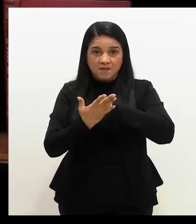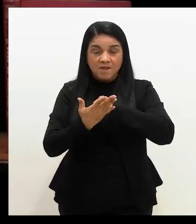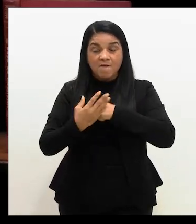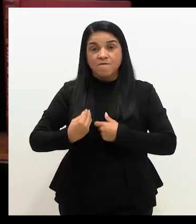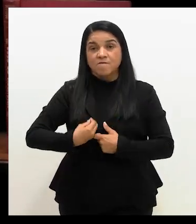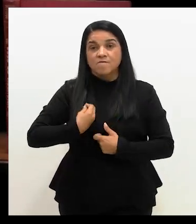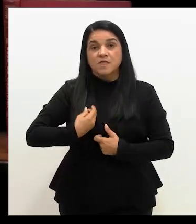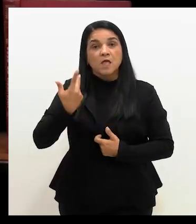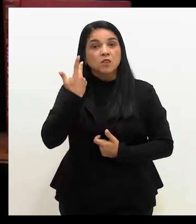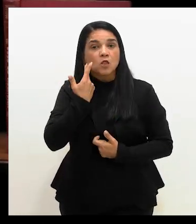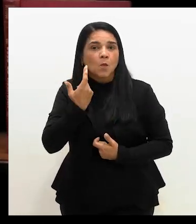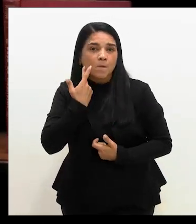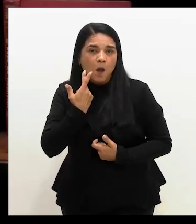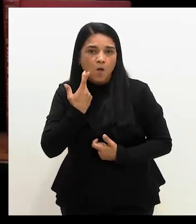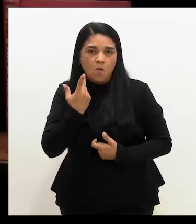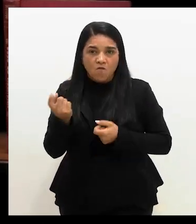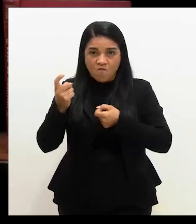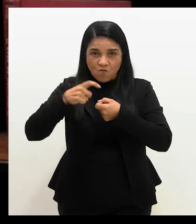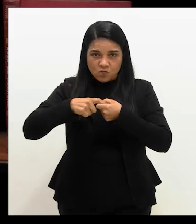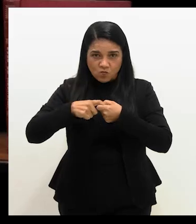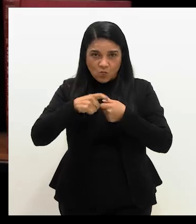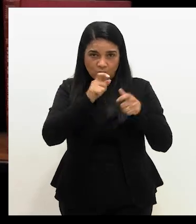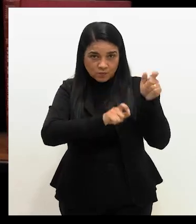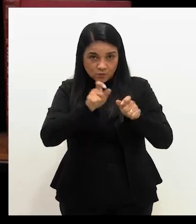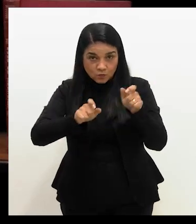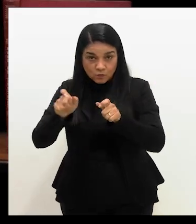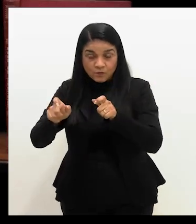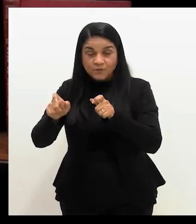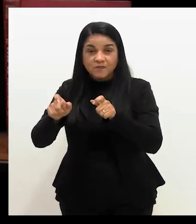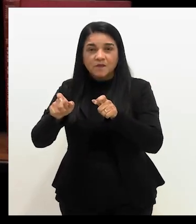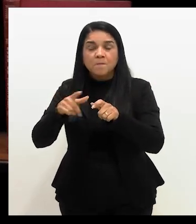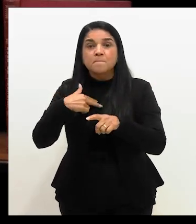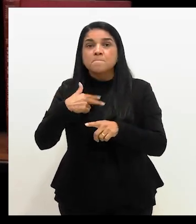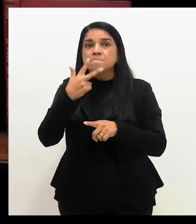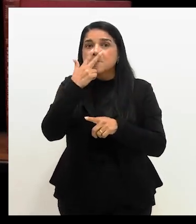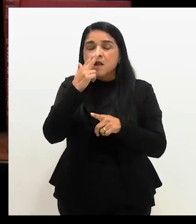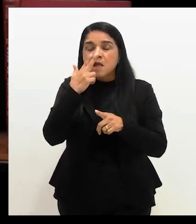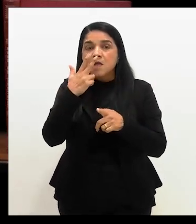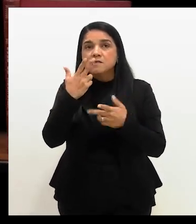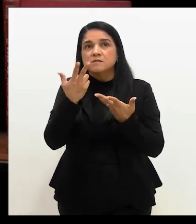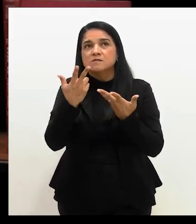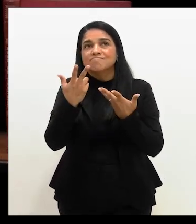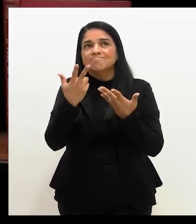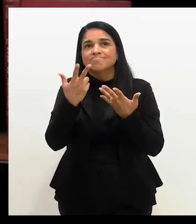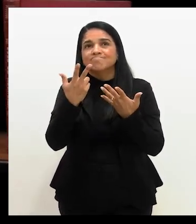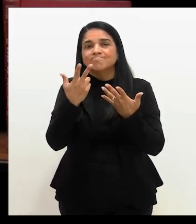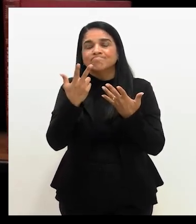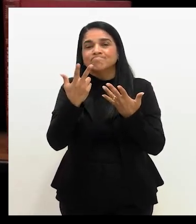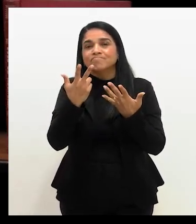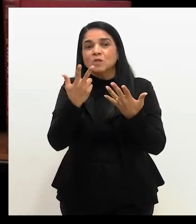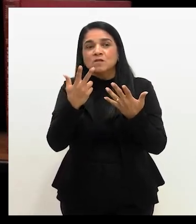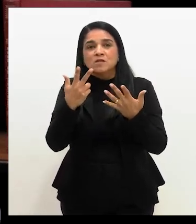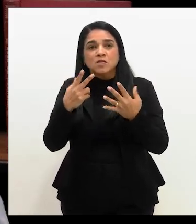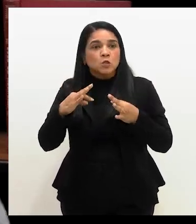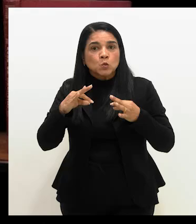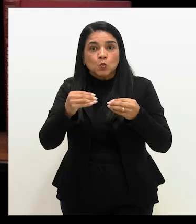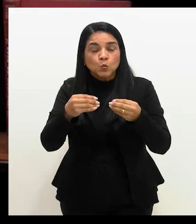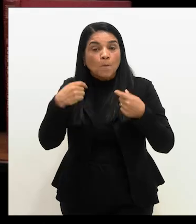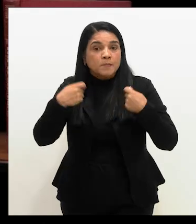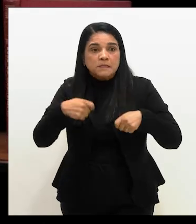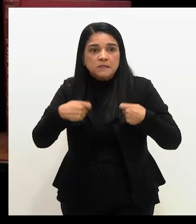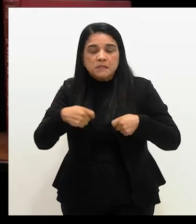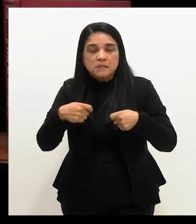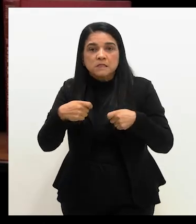vida normal, né? A vida como ela deveria ser. E isso fez com que a gente tivesse uma concentração muito grande de várias coisas